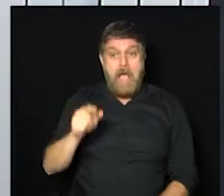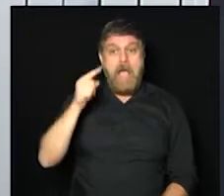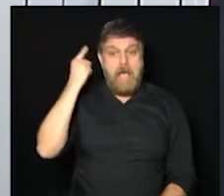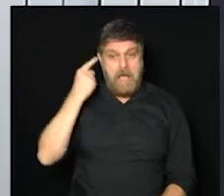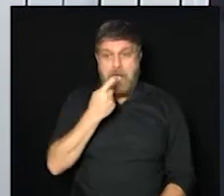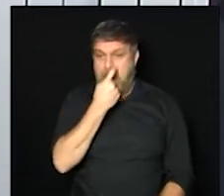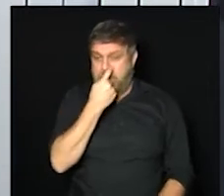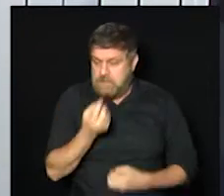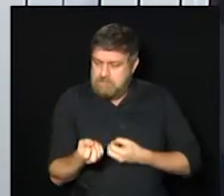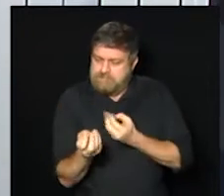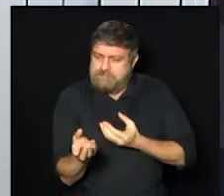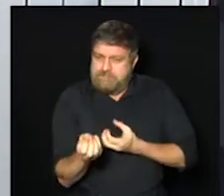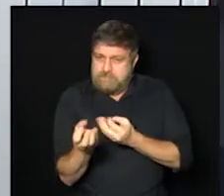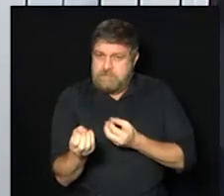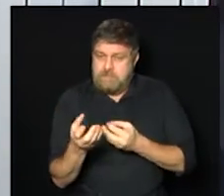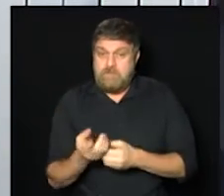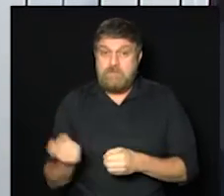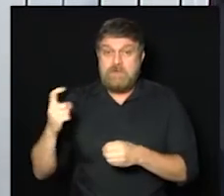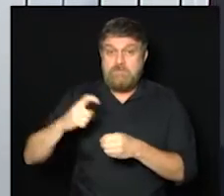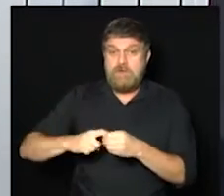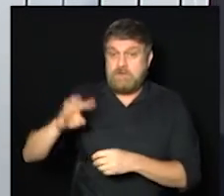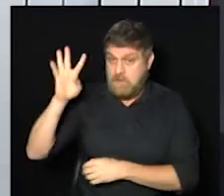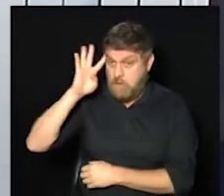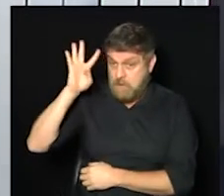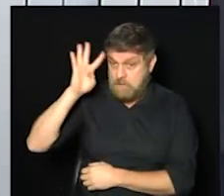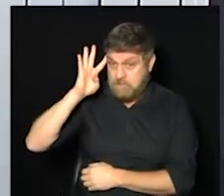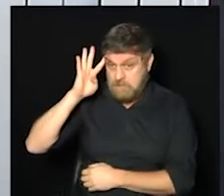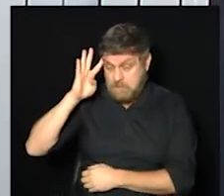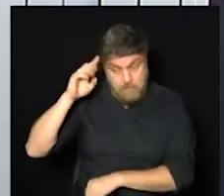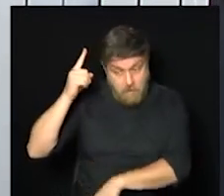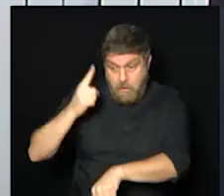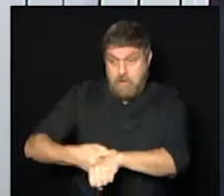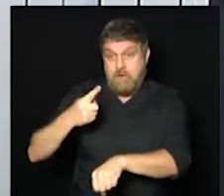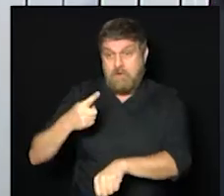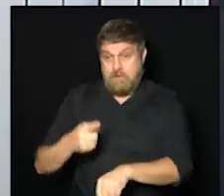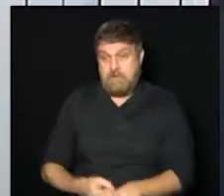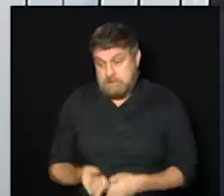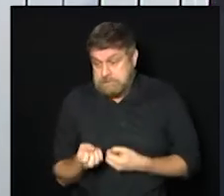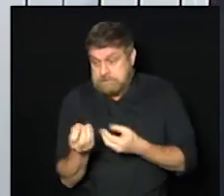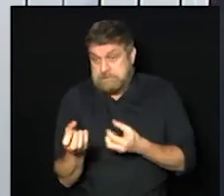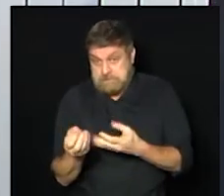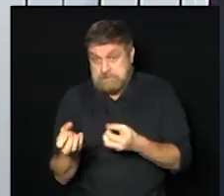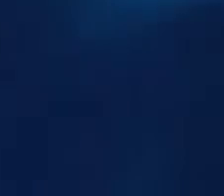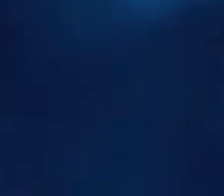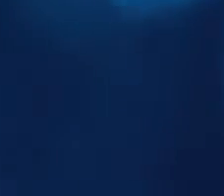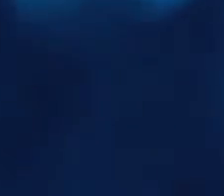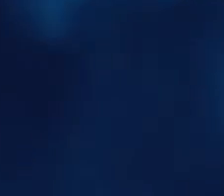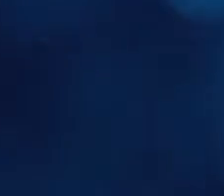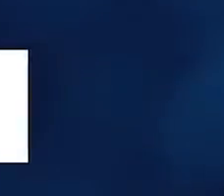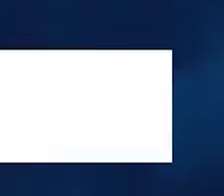as informações. Você volta na quarta-feira ou a qualquer momento, se acontecer alguma coisa.